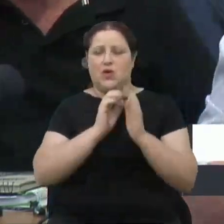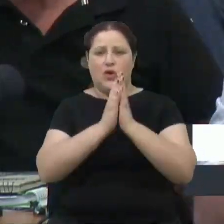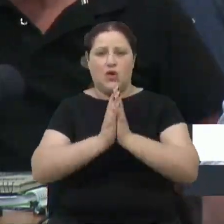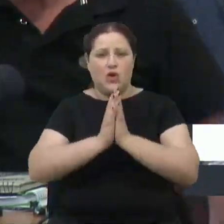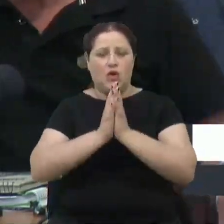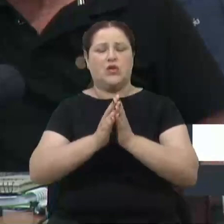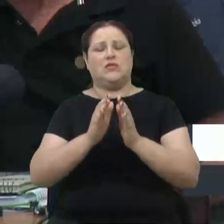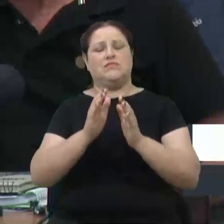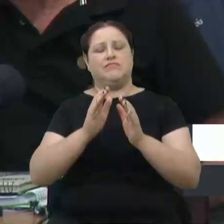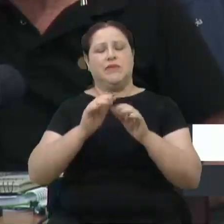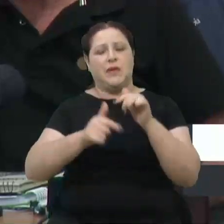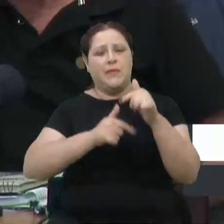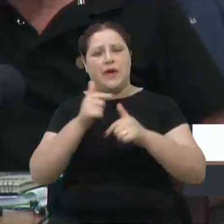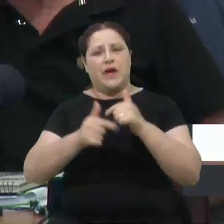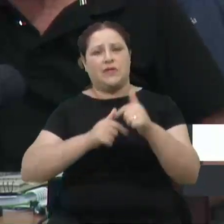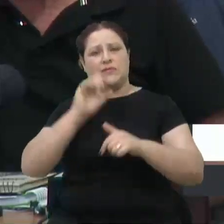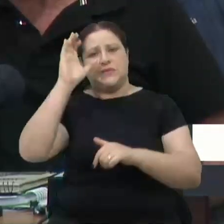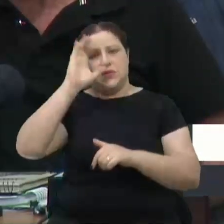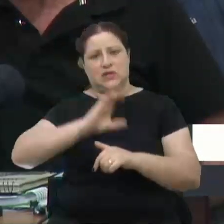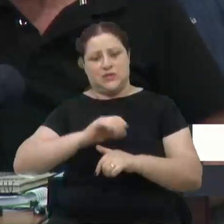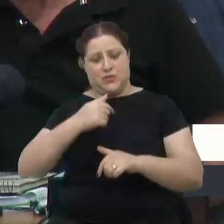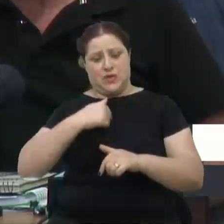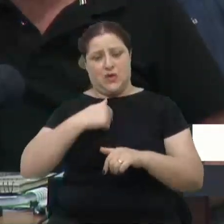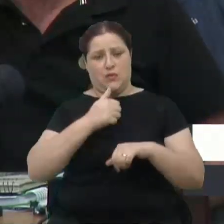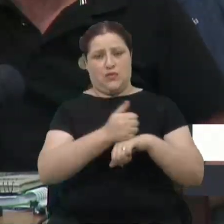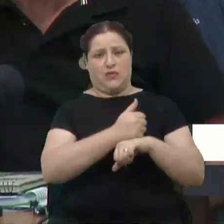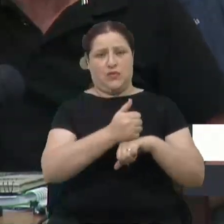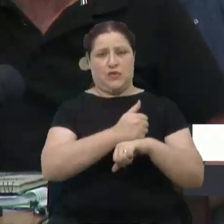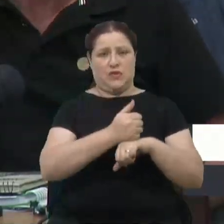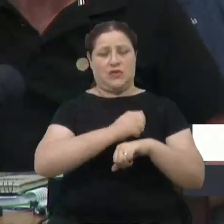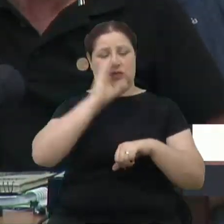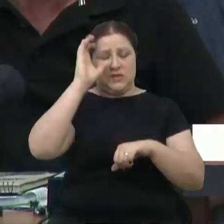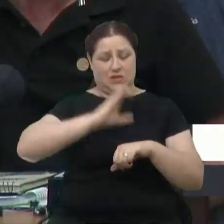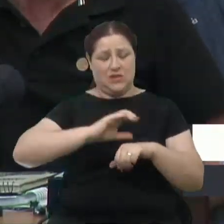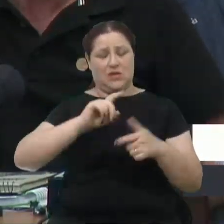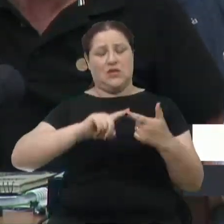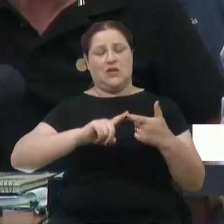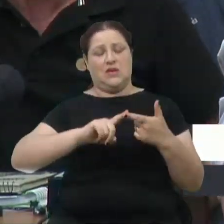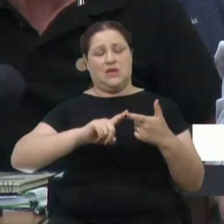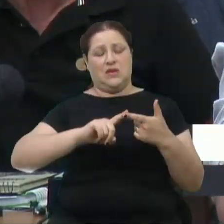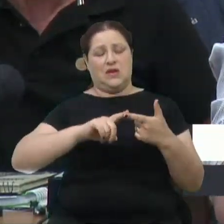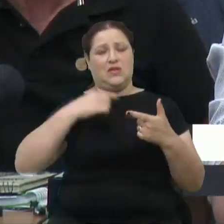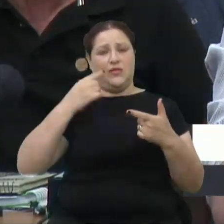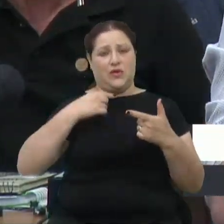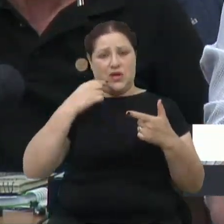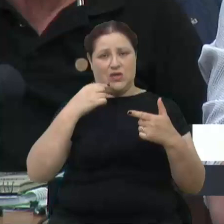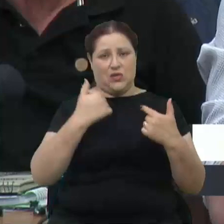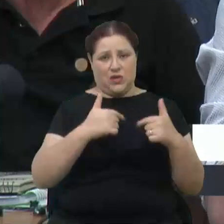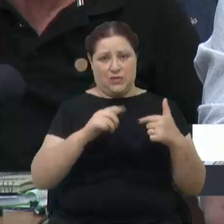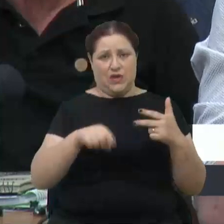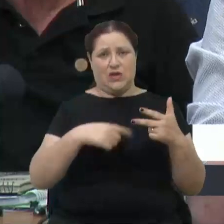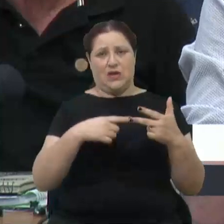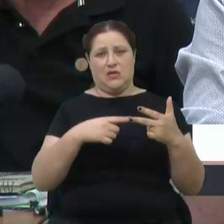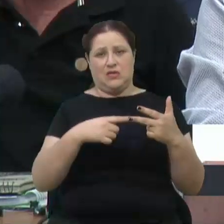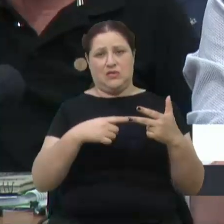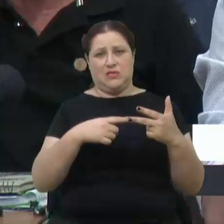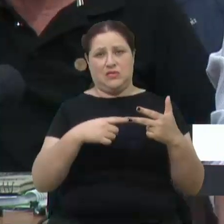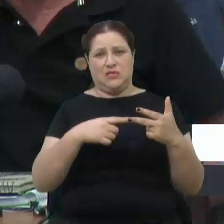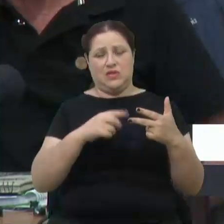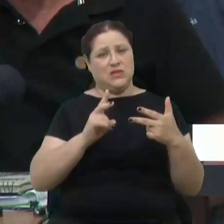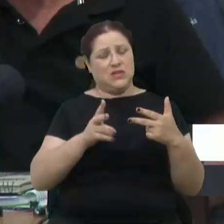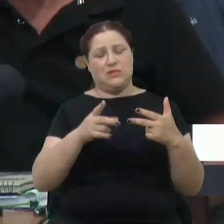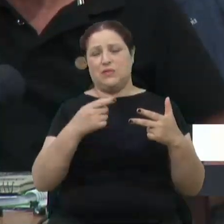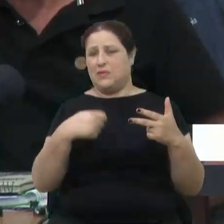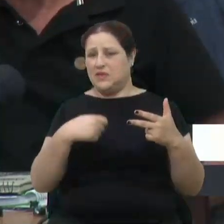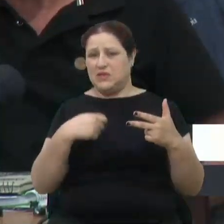como advogado trabalhista como defensor do trabalhismo nós temos que tomar uma postura de defesa aos trabalhadores